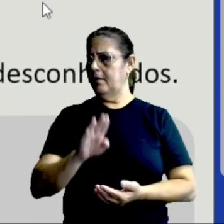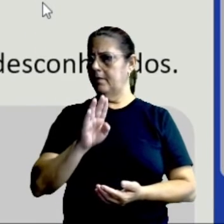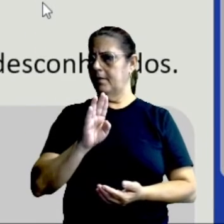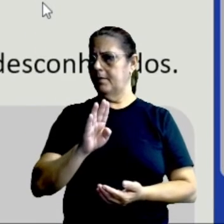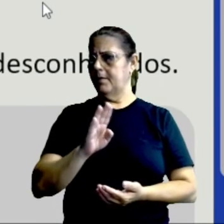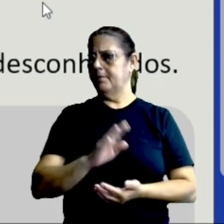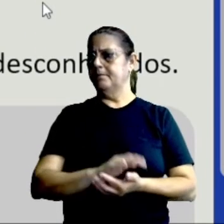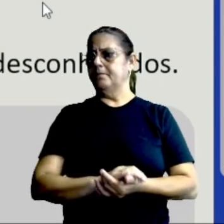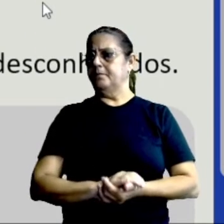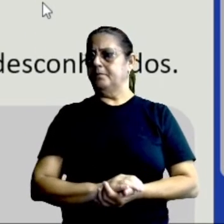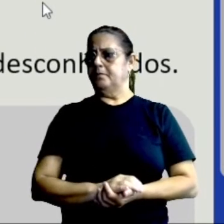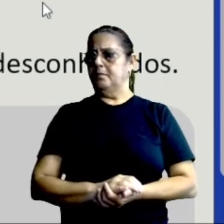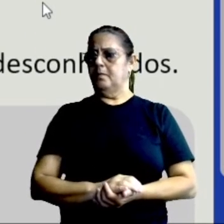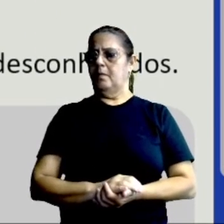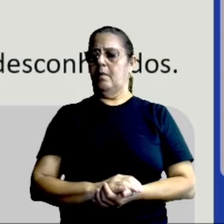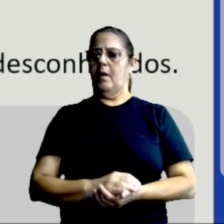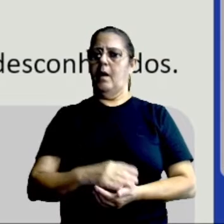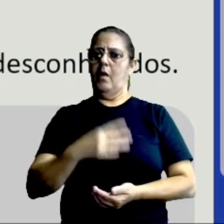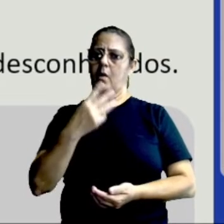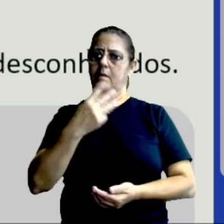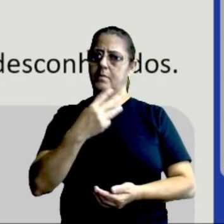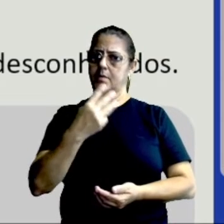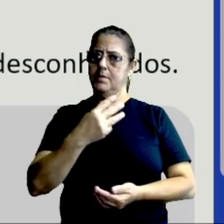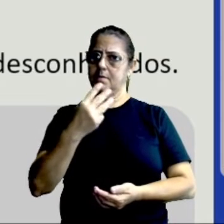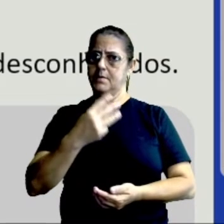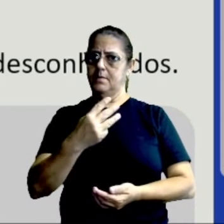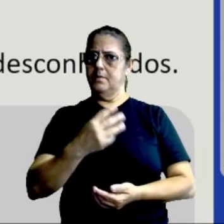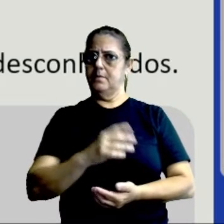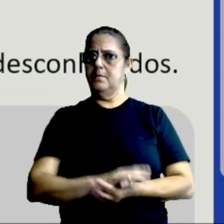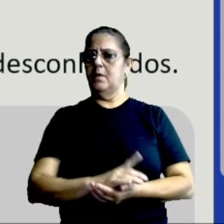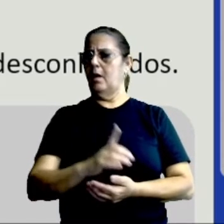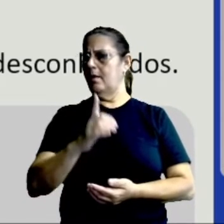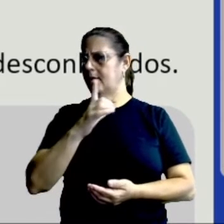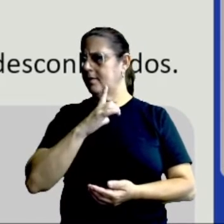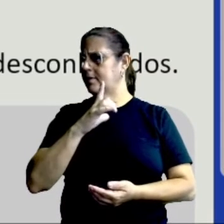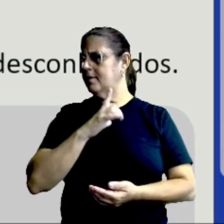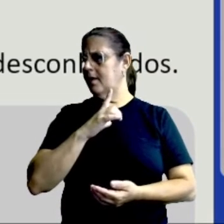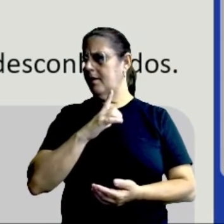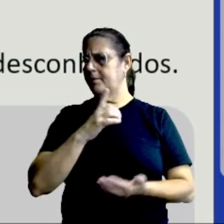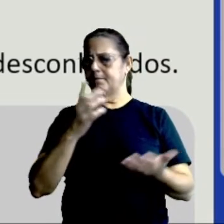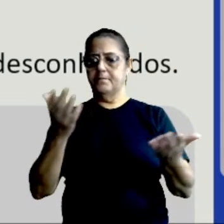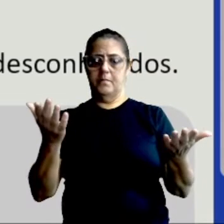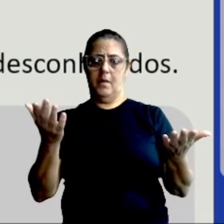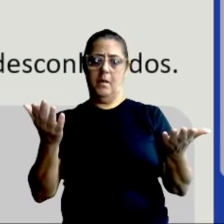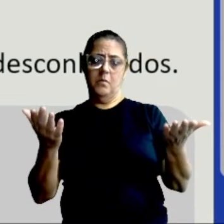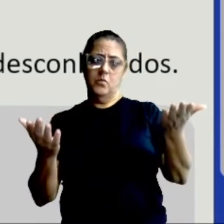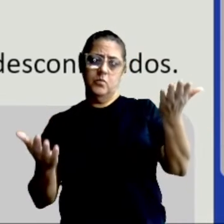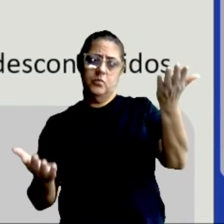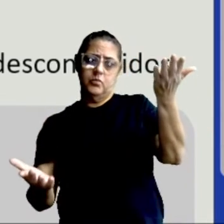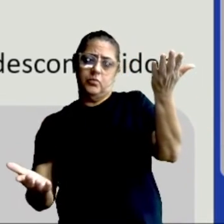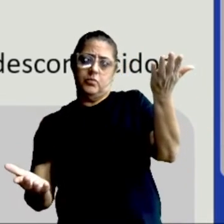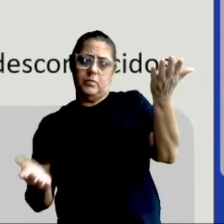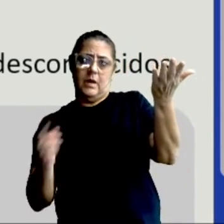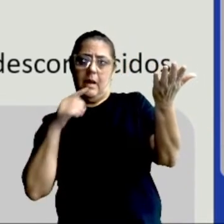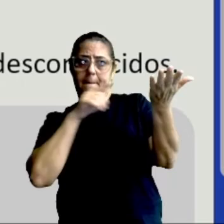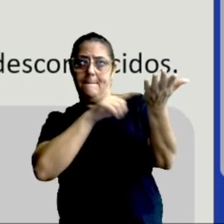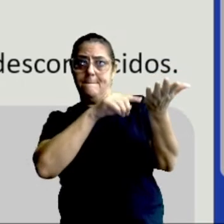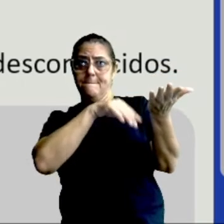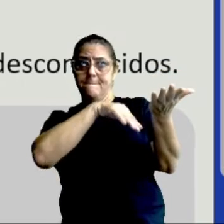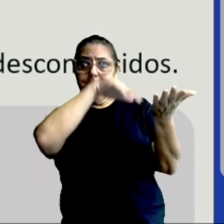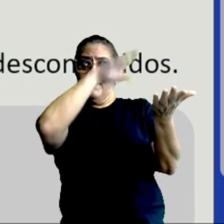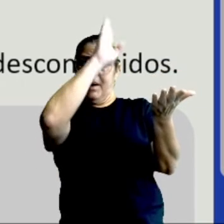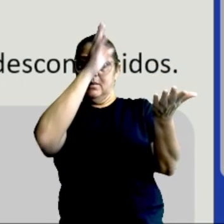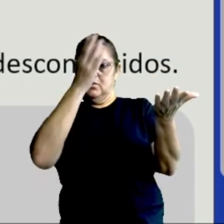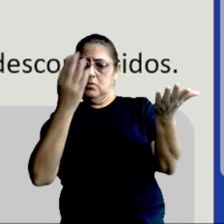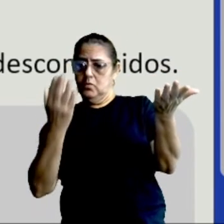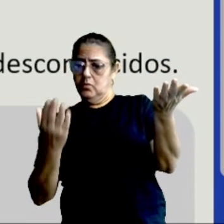a gente já havia marcado. E a questão 3, agora a gente tem essa balança aqui, gente, ó. Vamos observar.